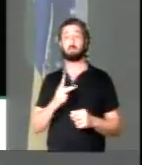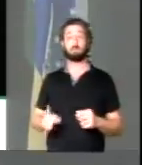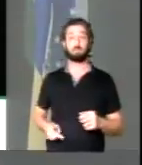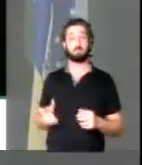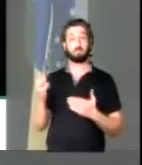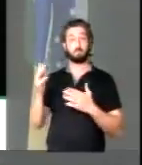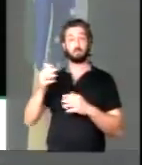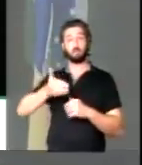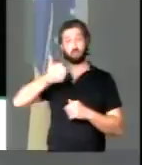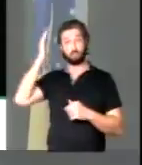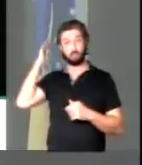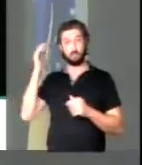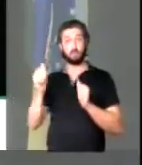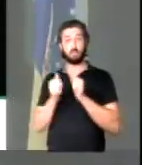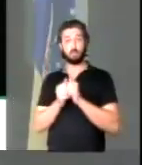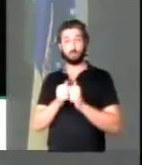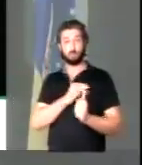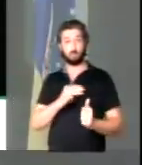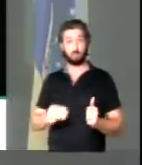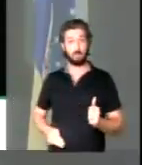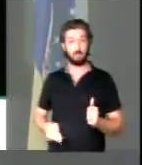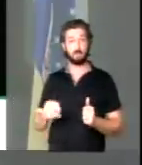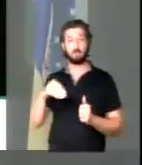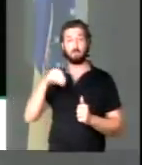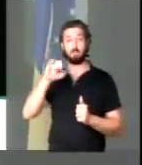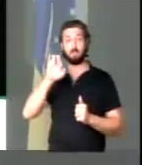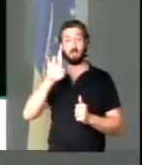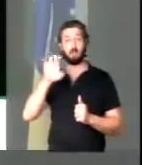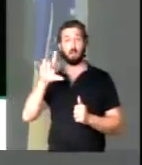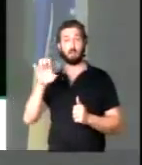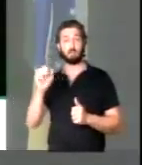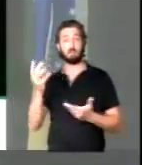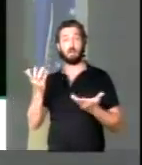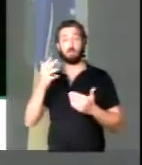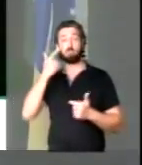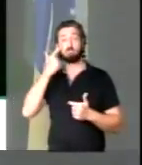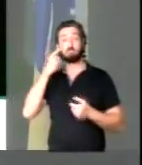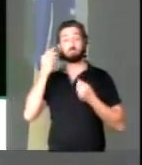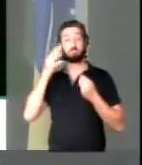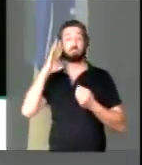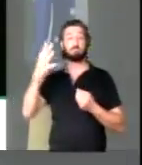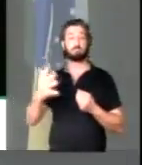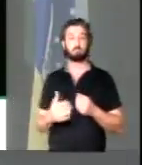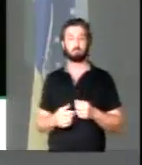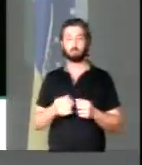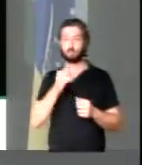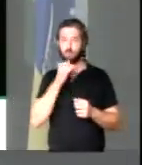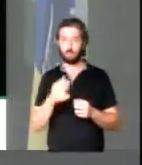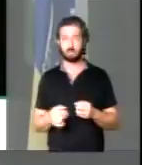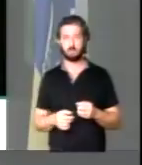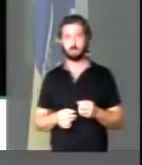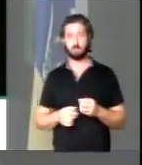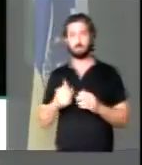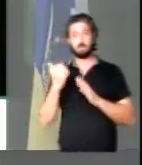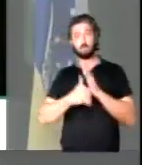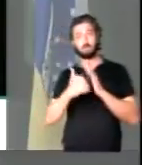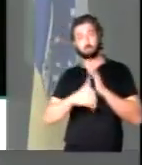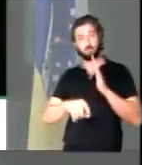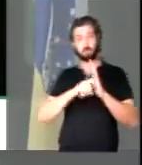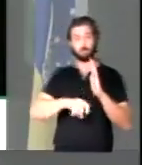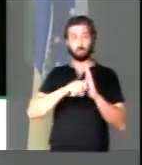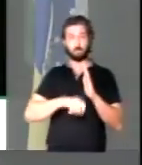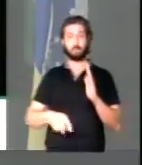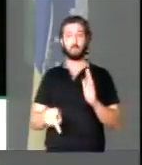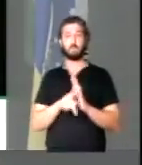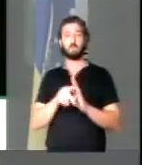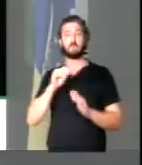presidente Michel Temer, juntamente com o ministro Henrique Meirelles, estão tomando iniciativa, por exemplo, a desoneração